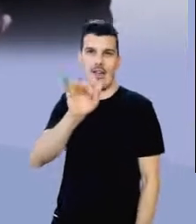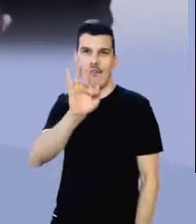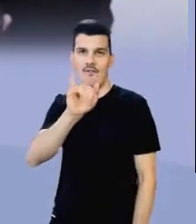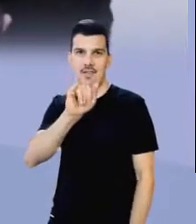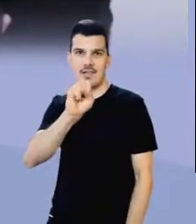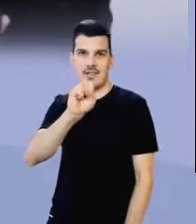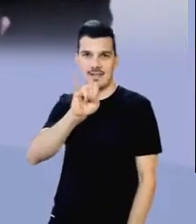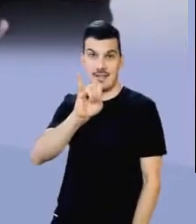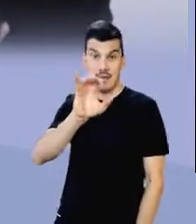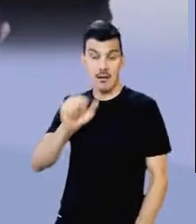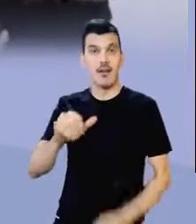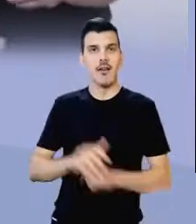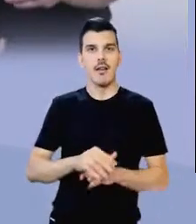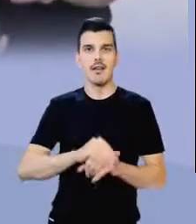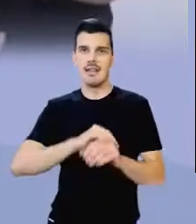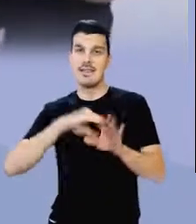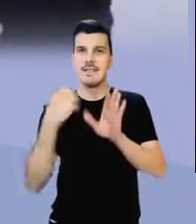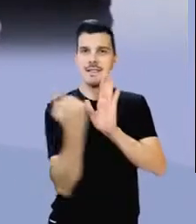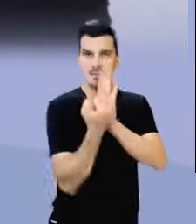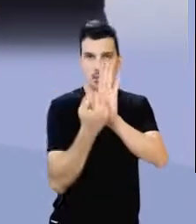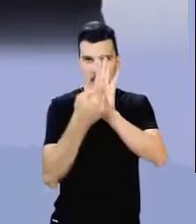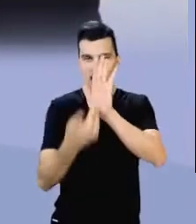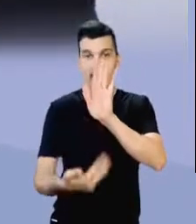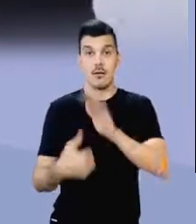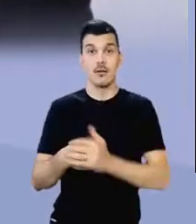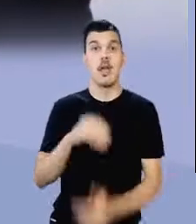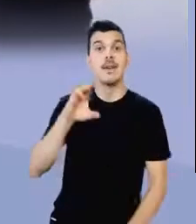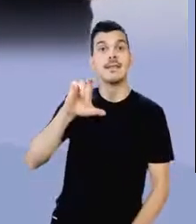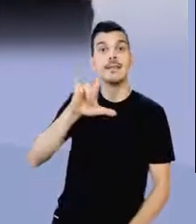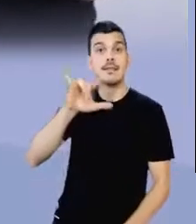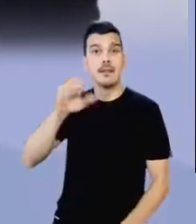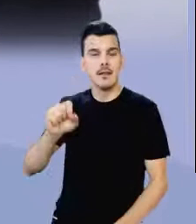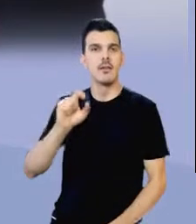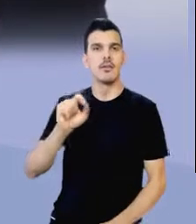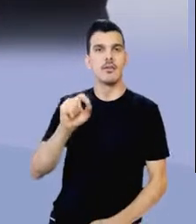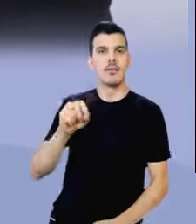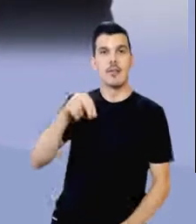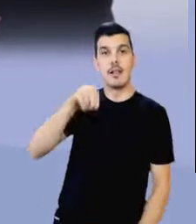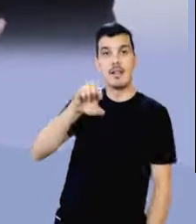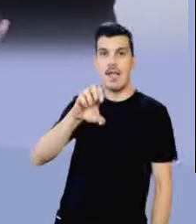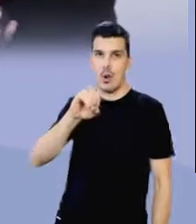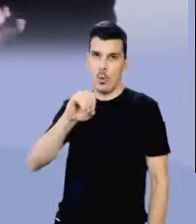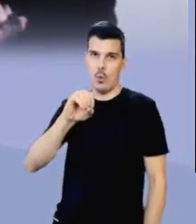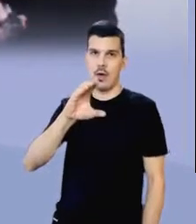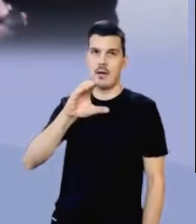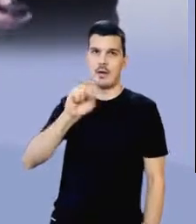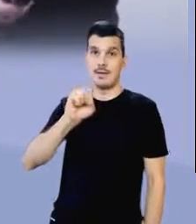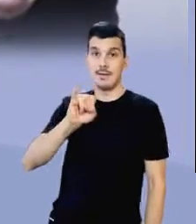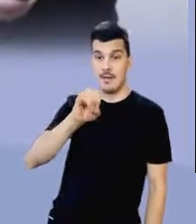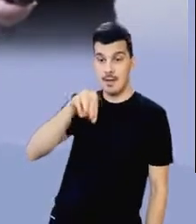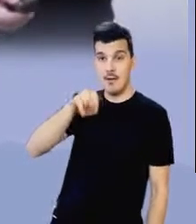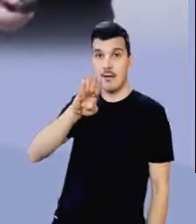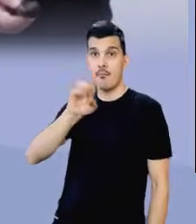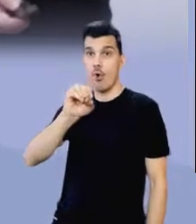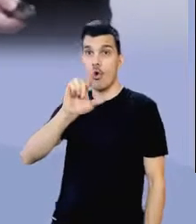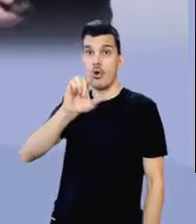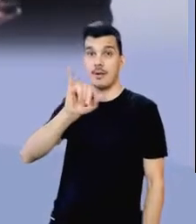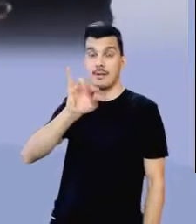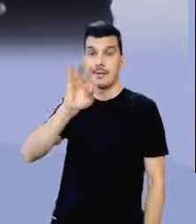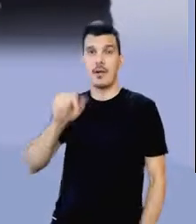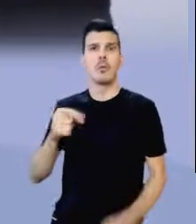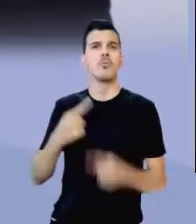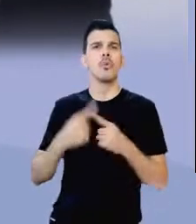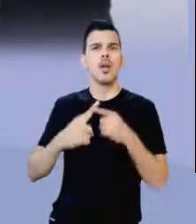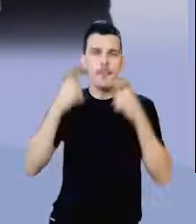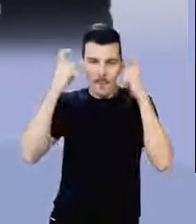metafísicas? Pois é, simbolismo. Então, Cecília será chamada de neossimbolista, porque ela se preocupa